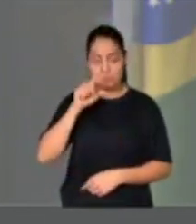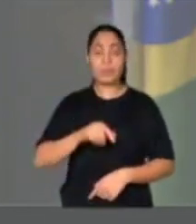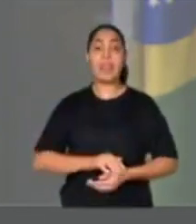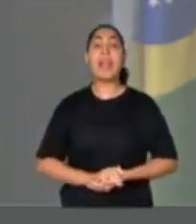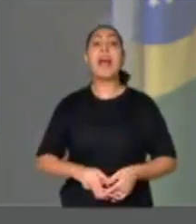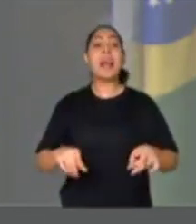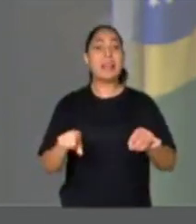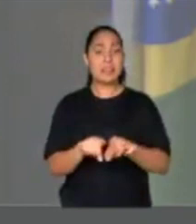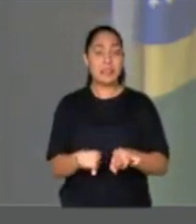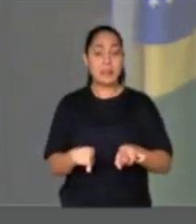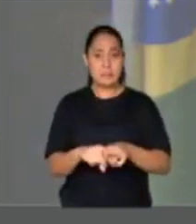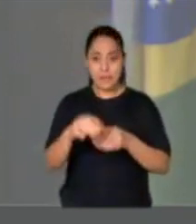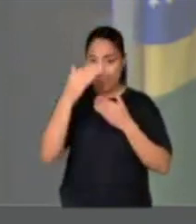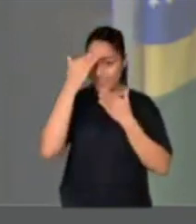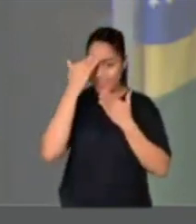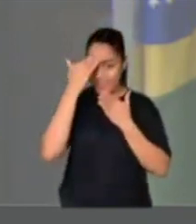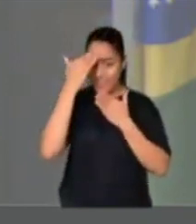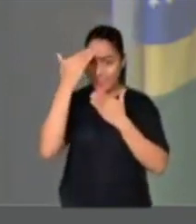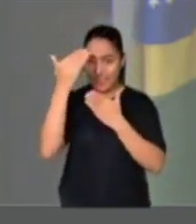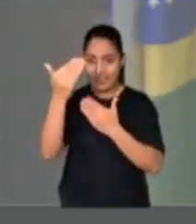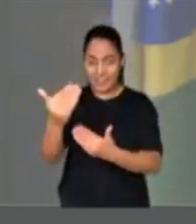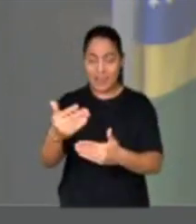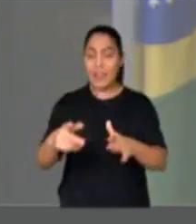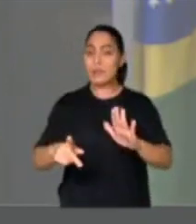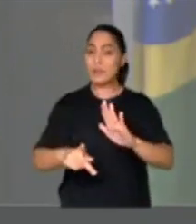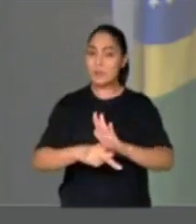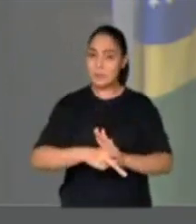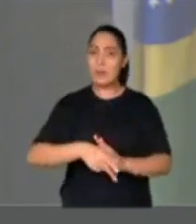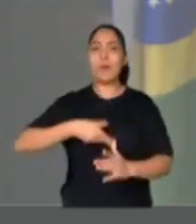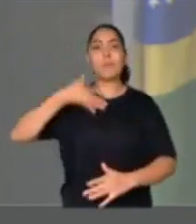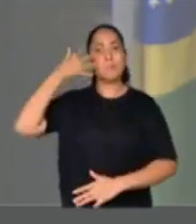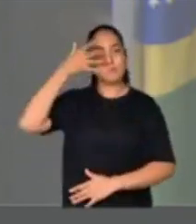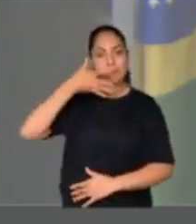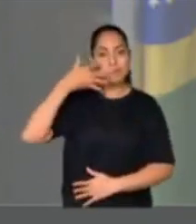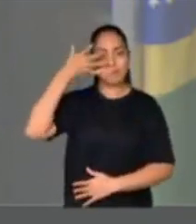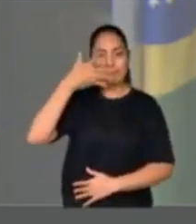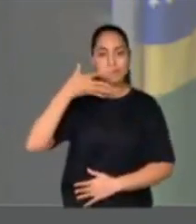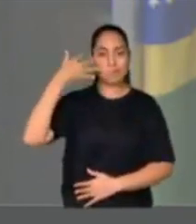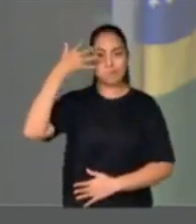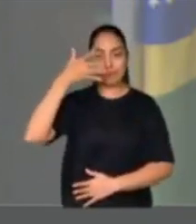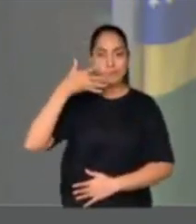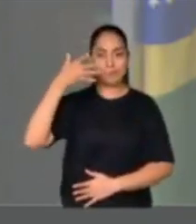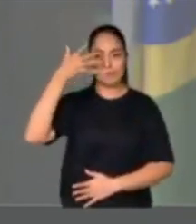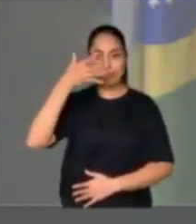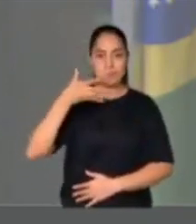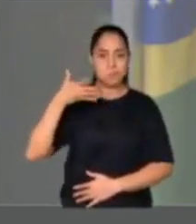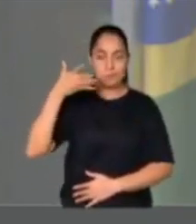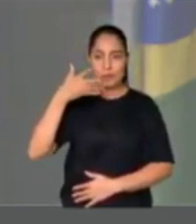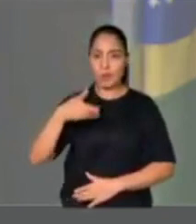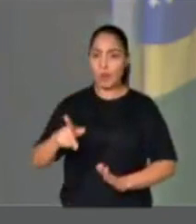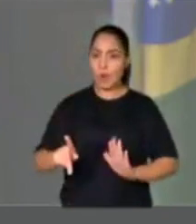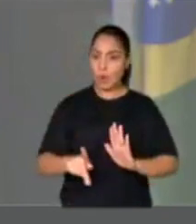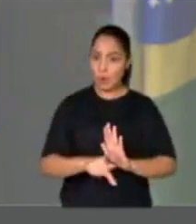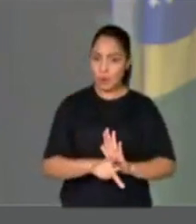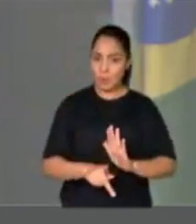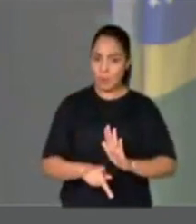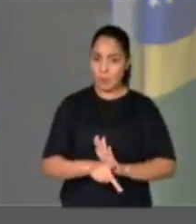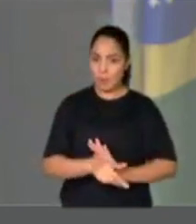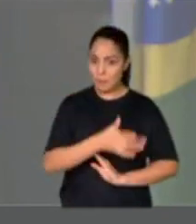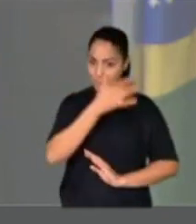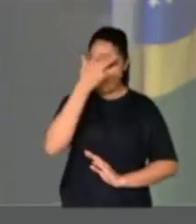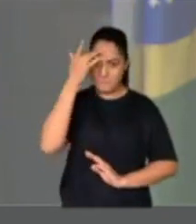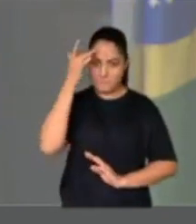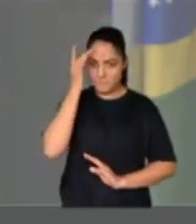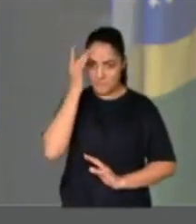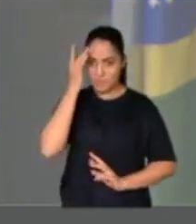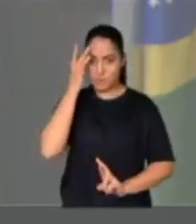Agradeço também o discurso do embaixador Yamada quando cita que tem toda a